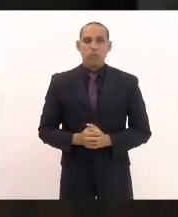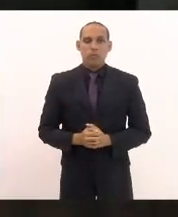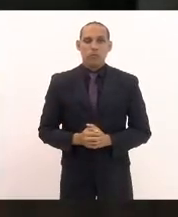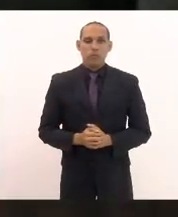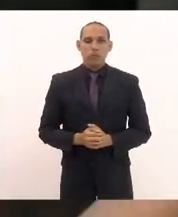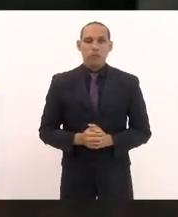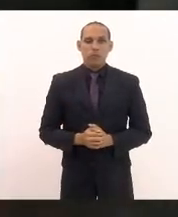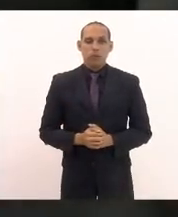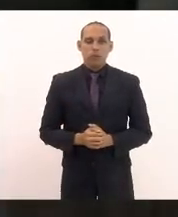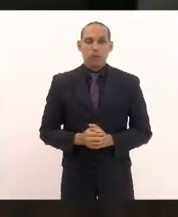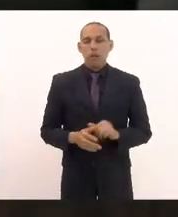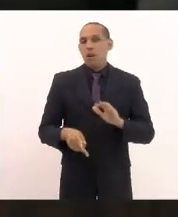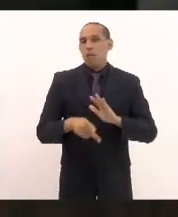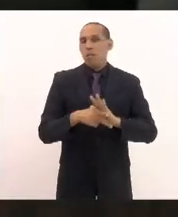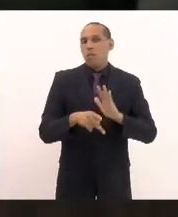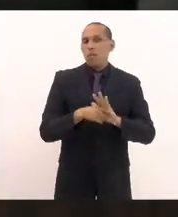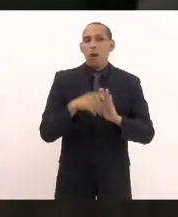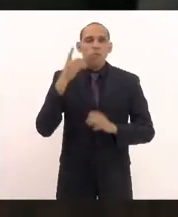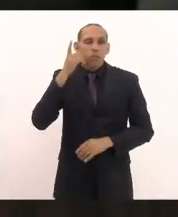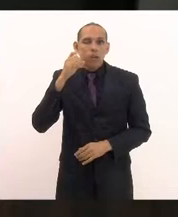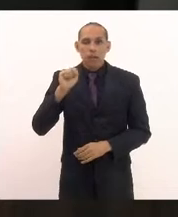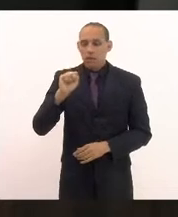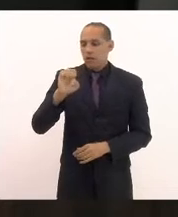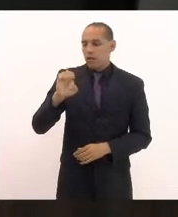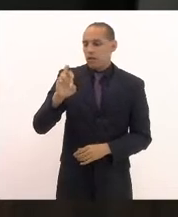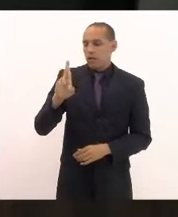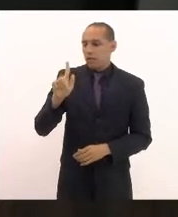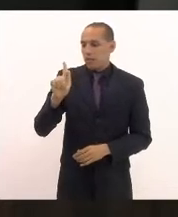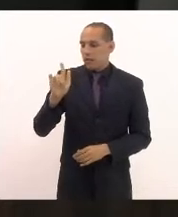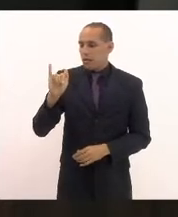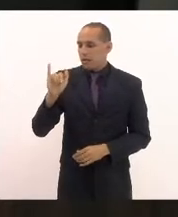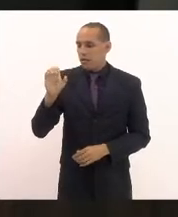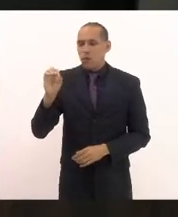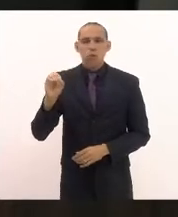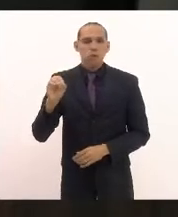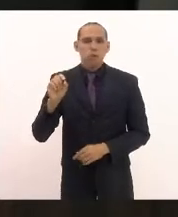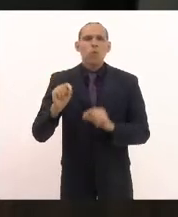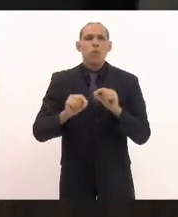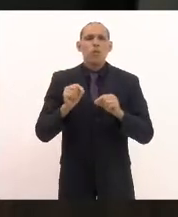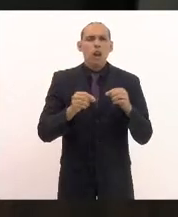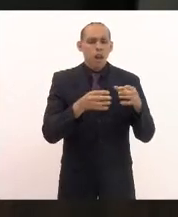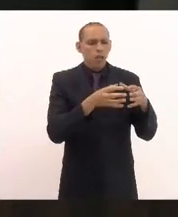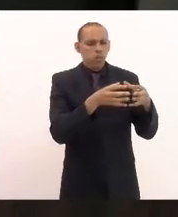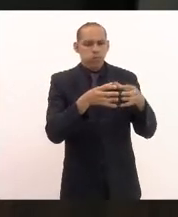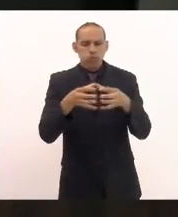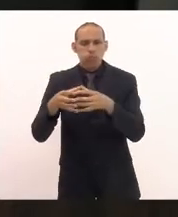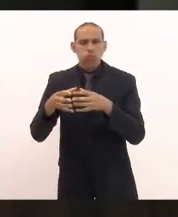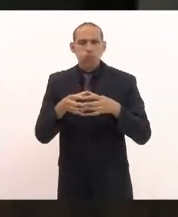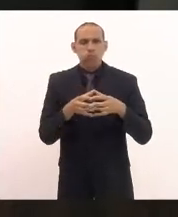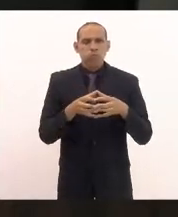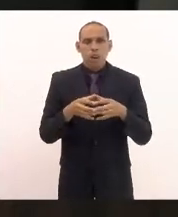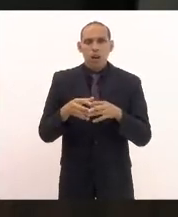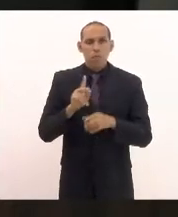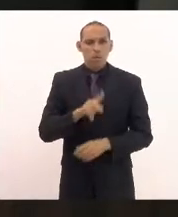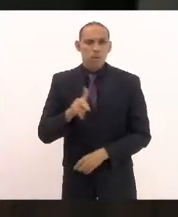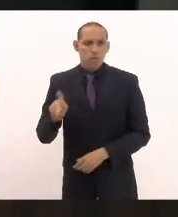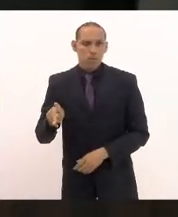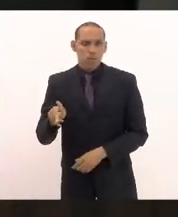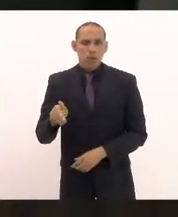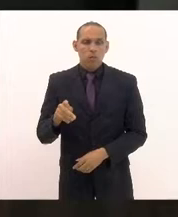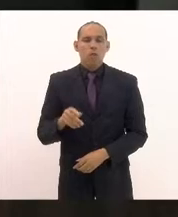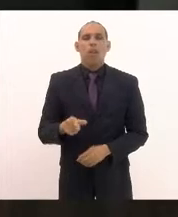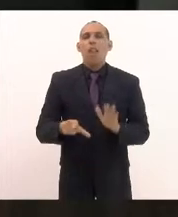de autoria do deputado Sérgio Fernandes, que dispõe sobre a proposição de classes de docente 2, prevista na lei